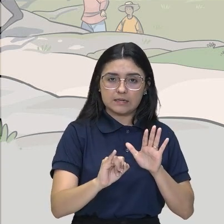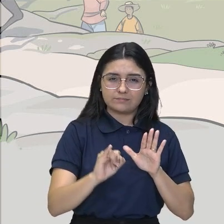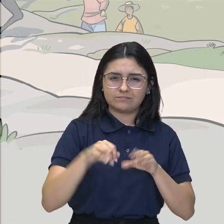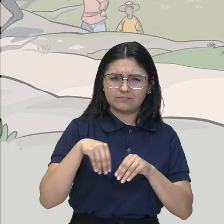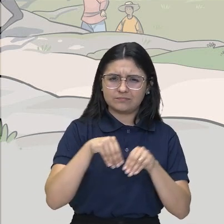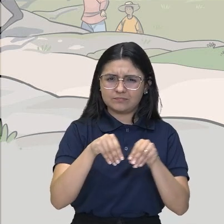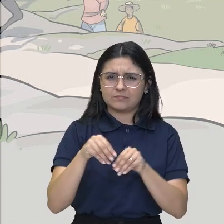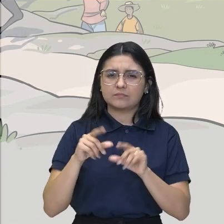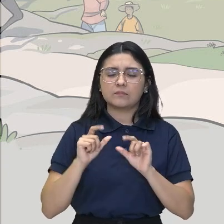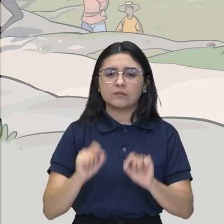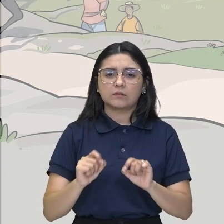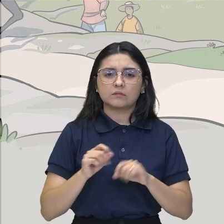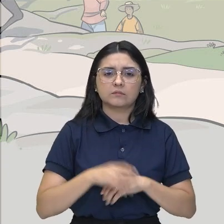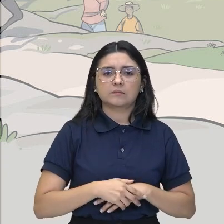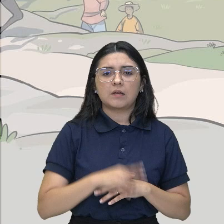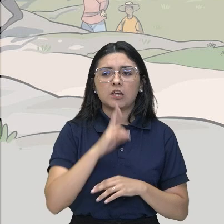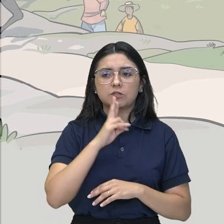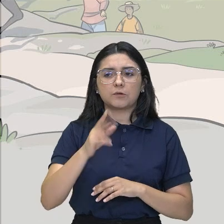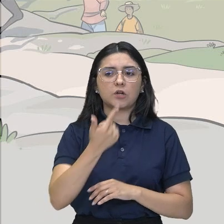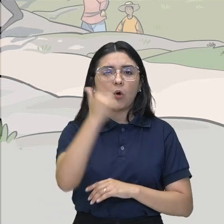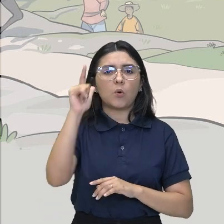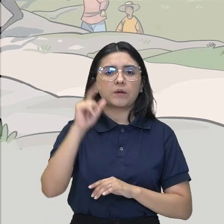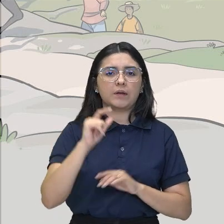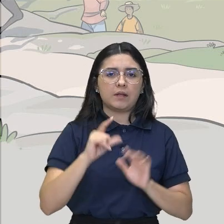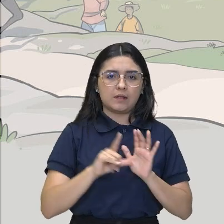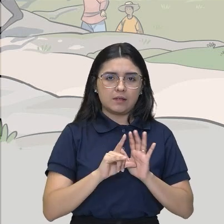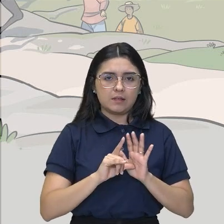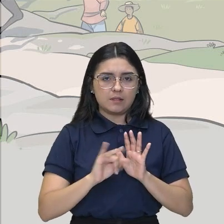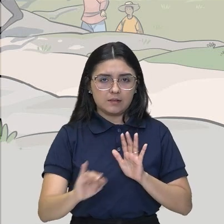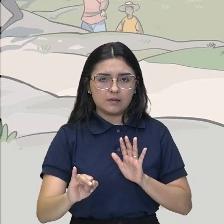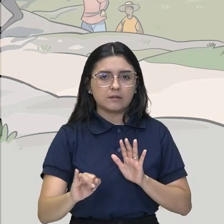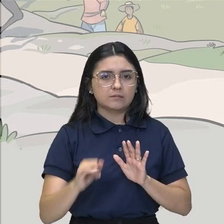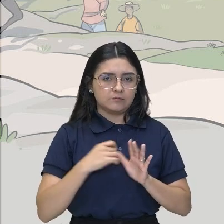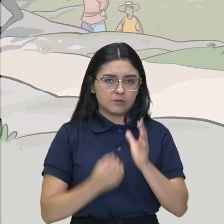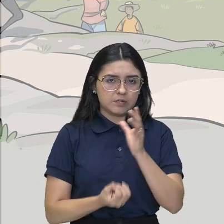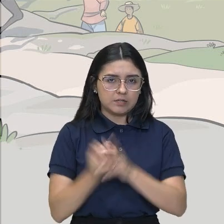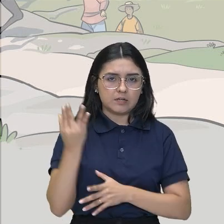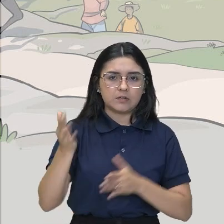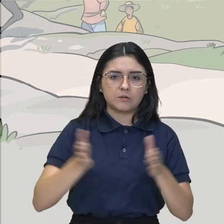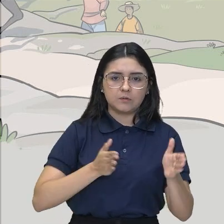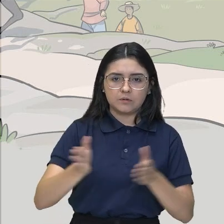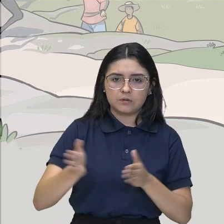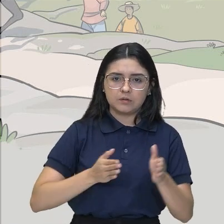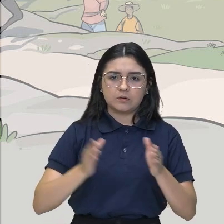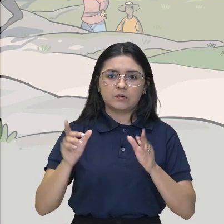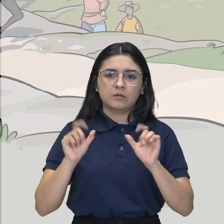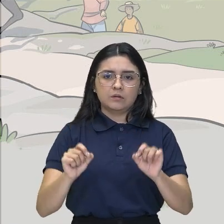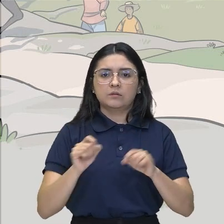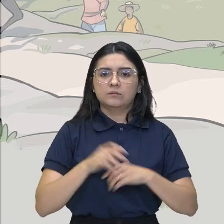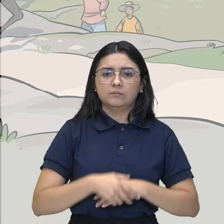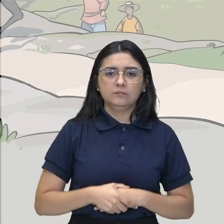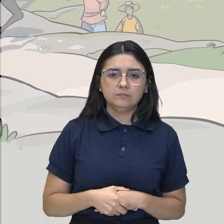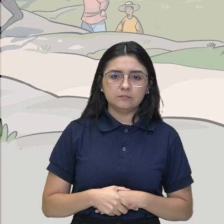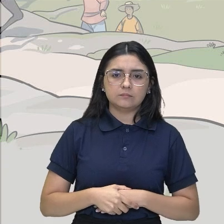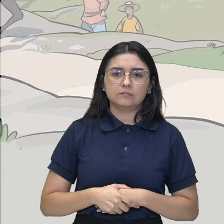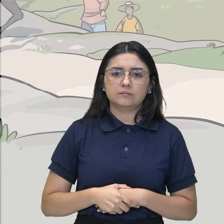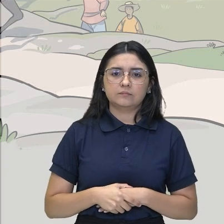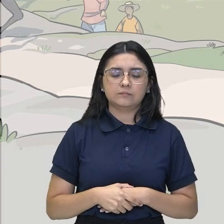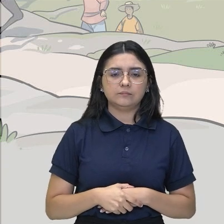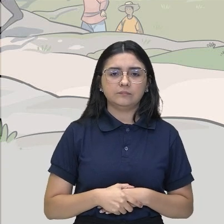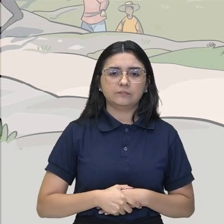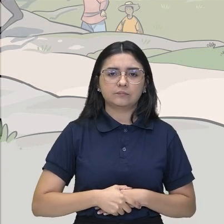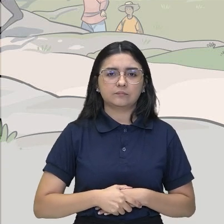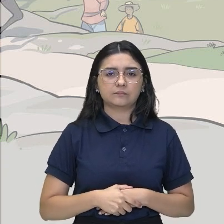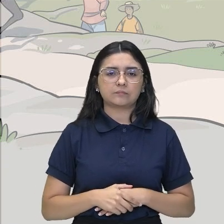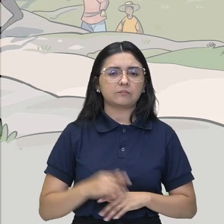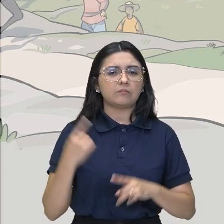uma resposta a outra lei estabelecida naquele momento, que é basicamente a lei Eusébio de Queiroz, Eusébio Queiroz. Por